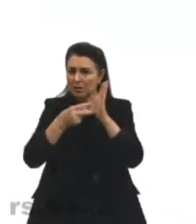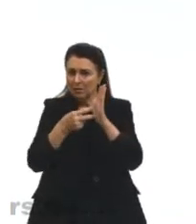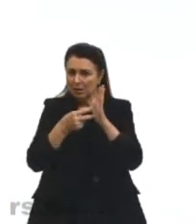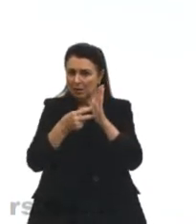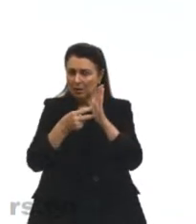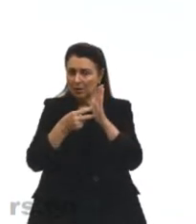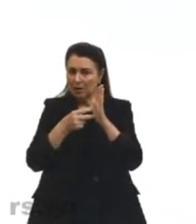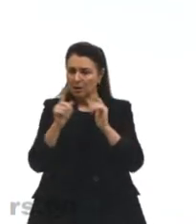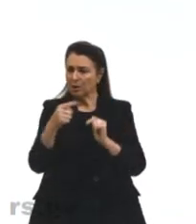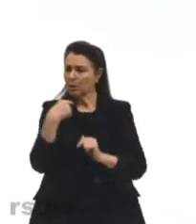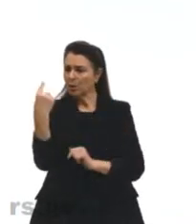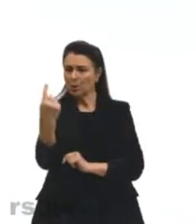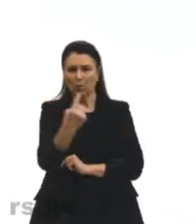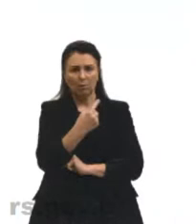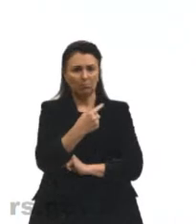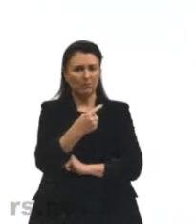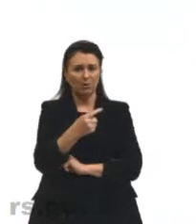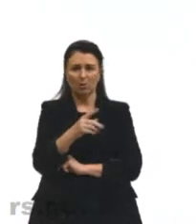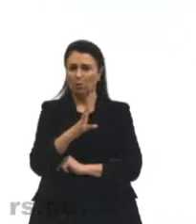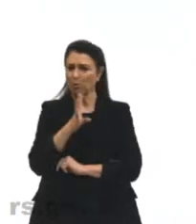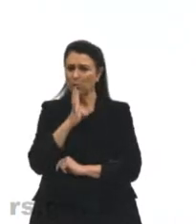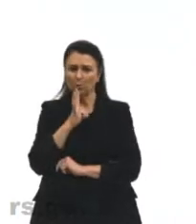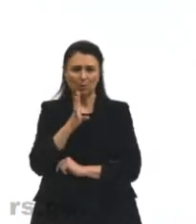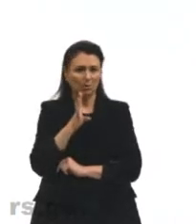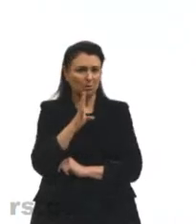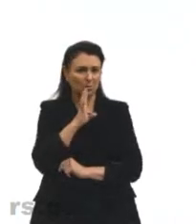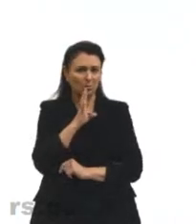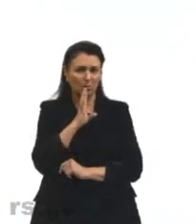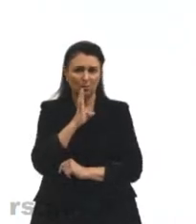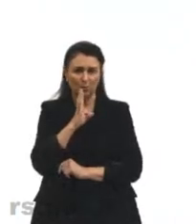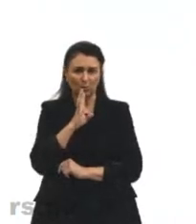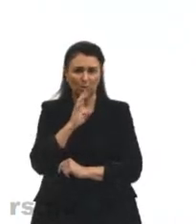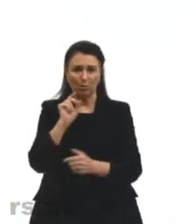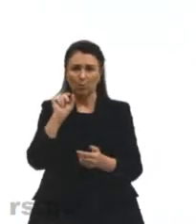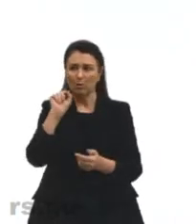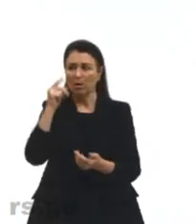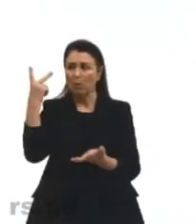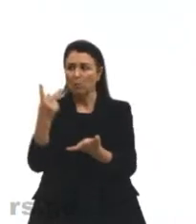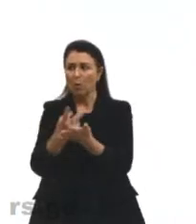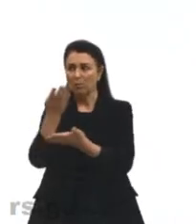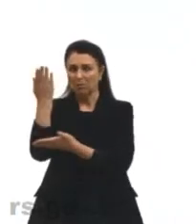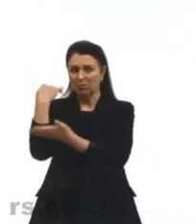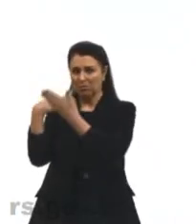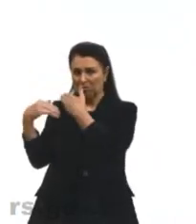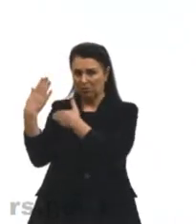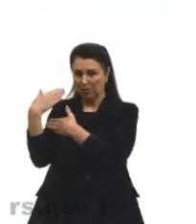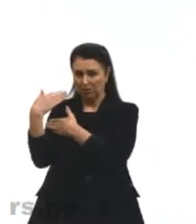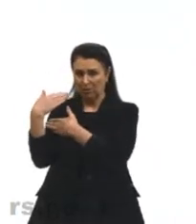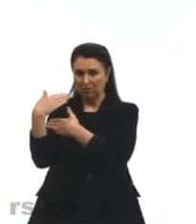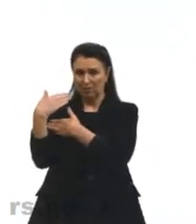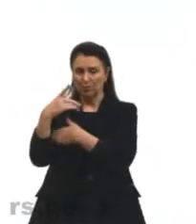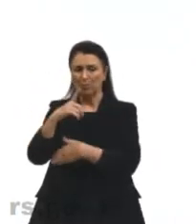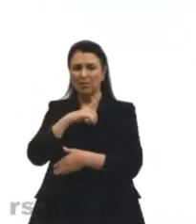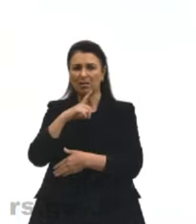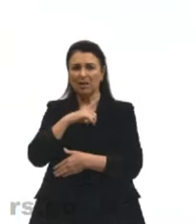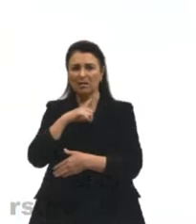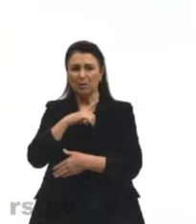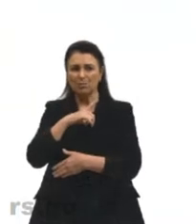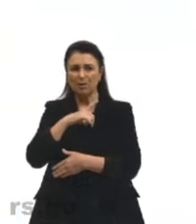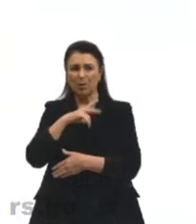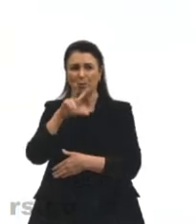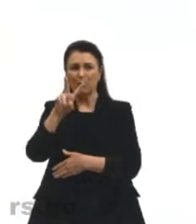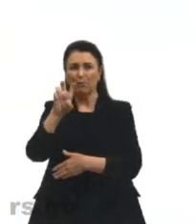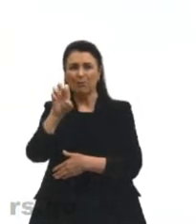a gente não sabe a gente não conhece aquilo que aconteceu o que a gente tem são vestígios no